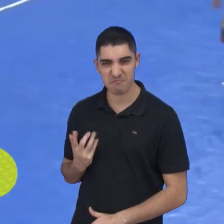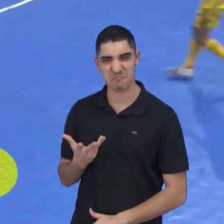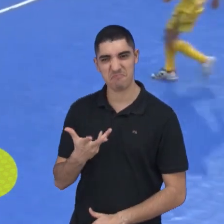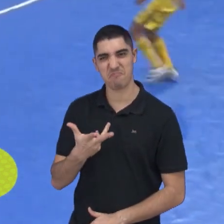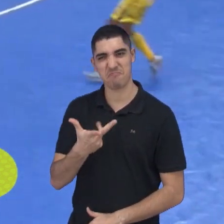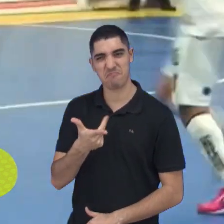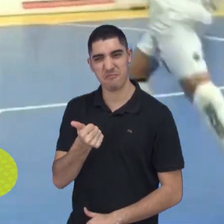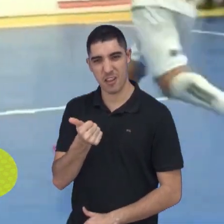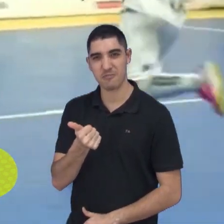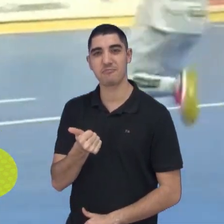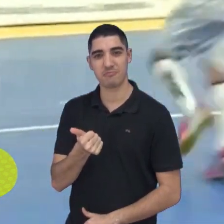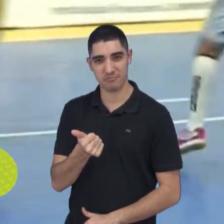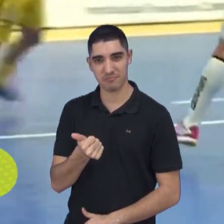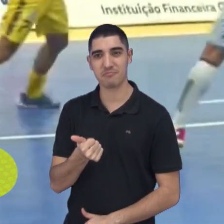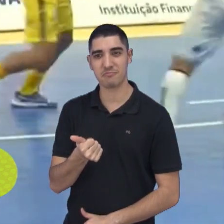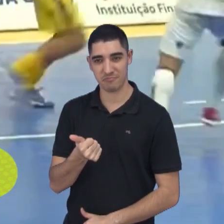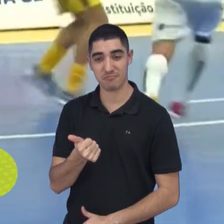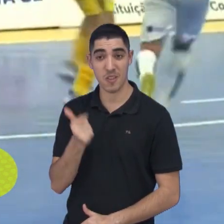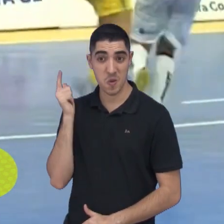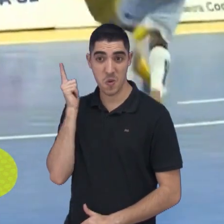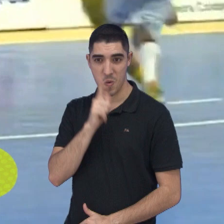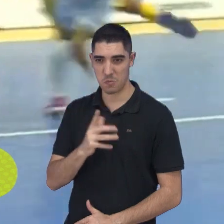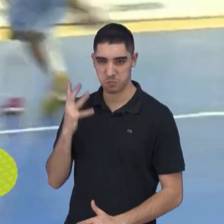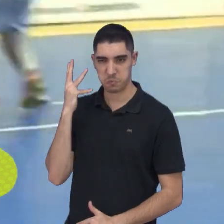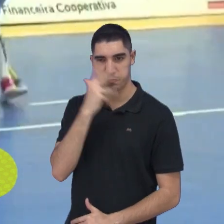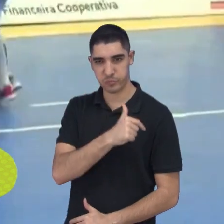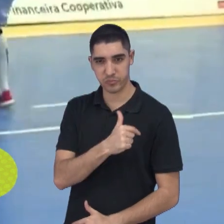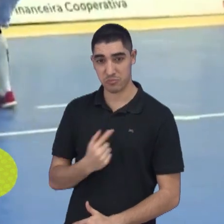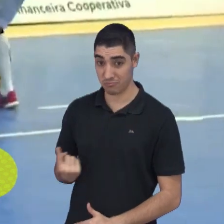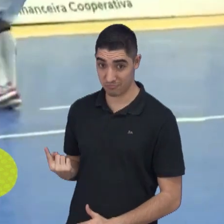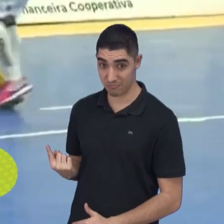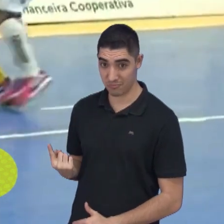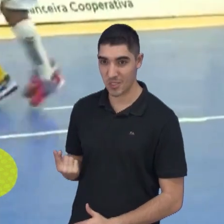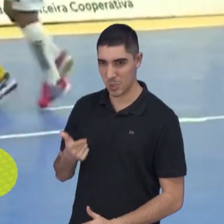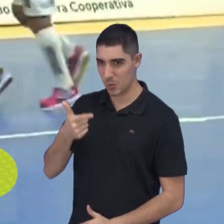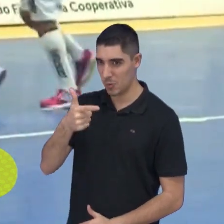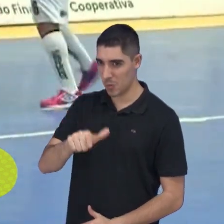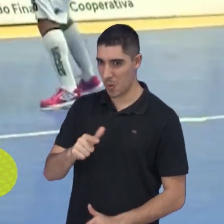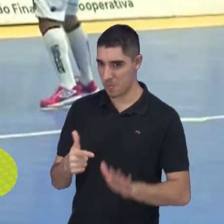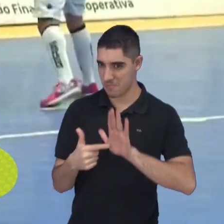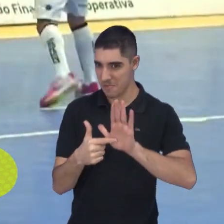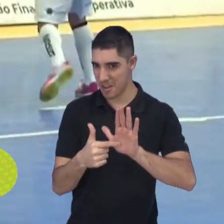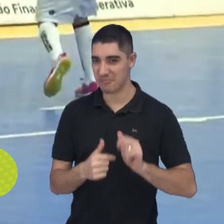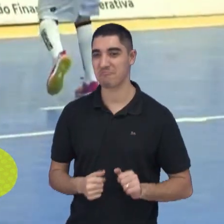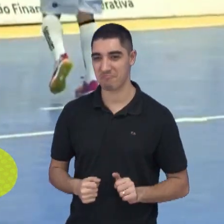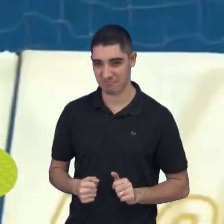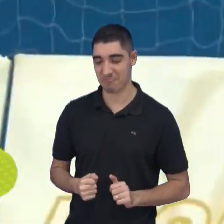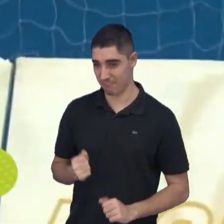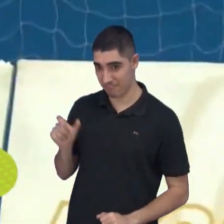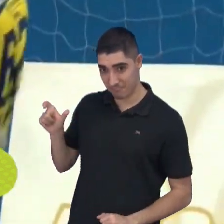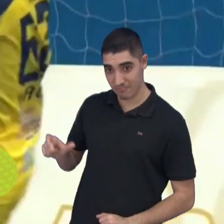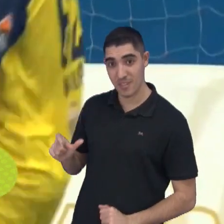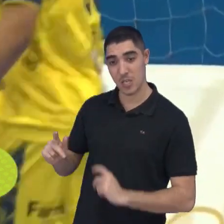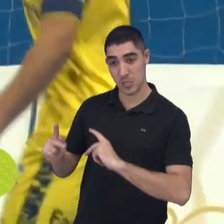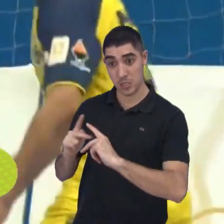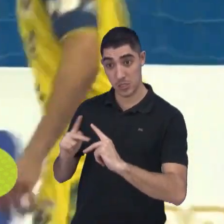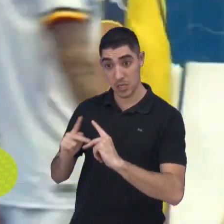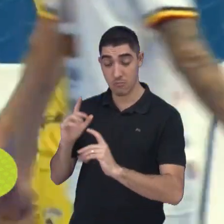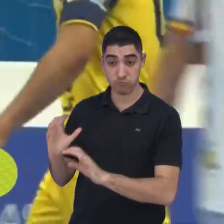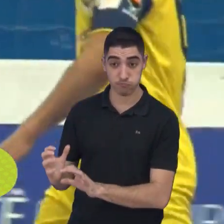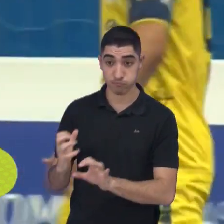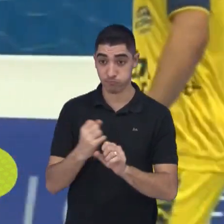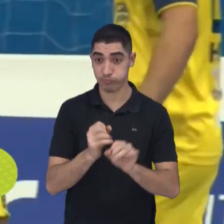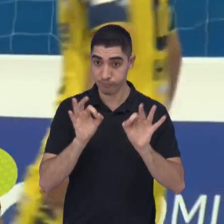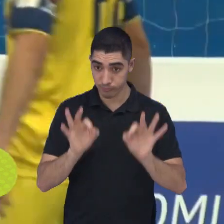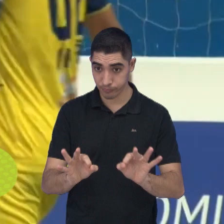cair, encheu o pé para fazer um golaço. Esse merece replay. Zup é o nome do gol. Para fechar o